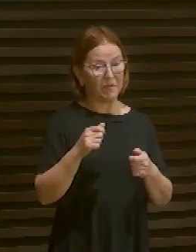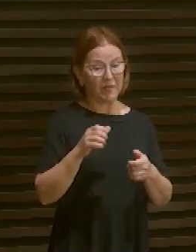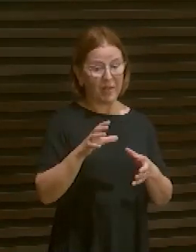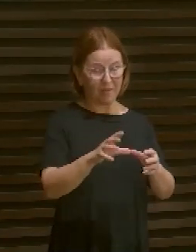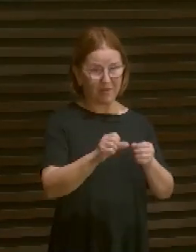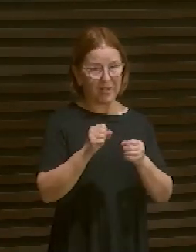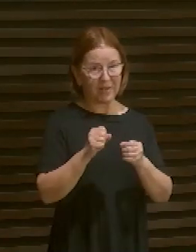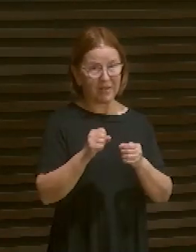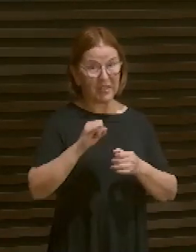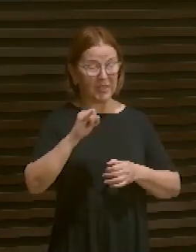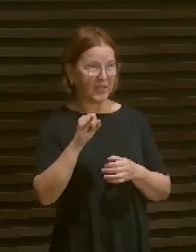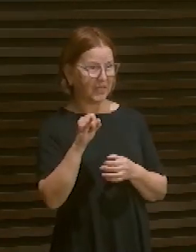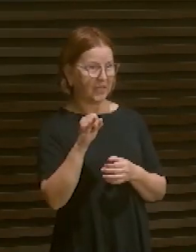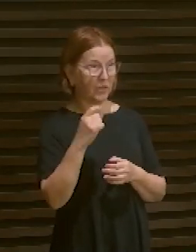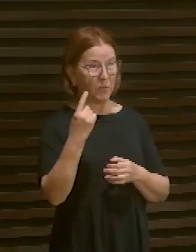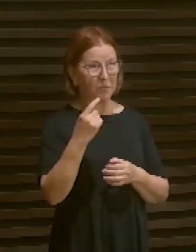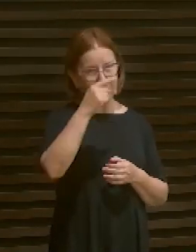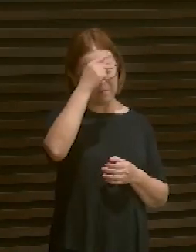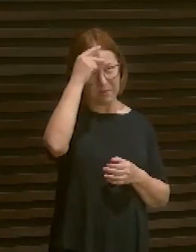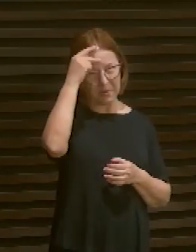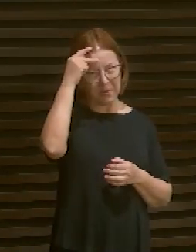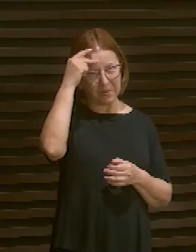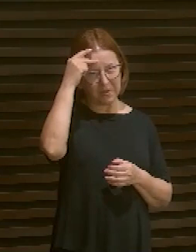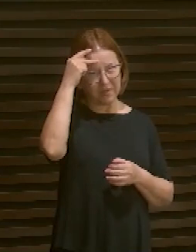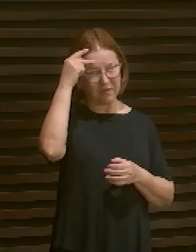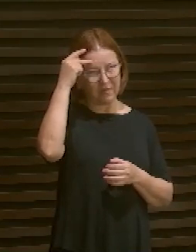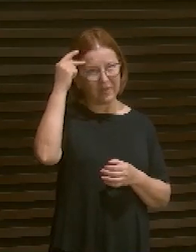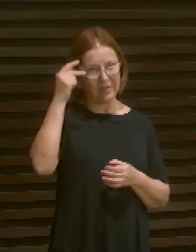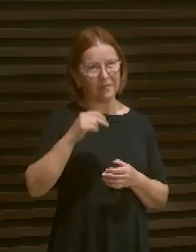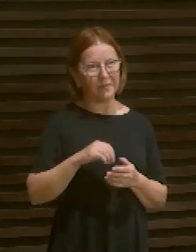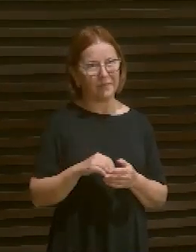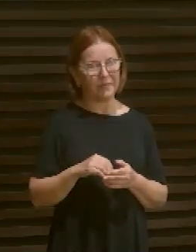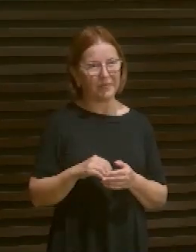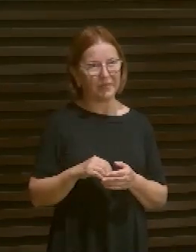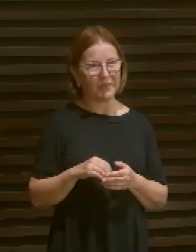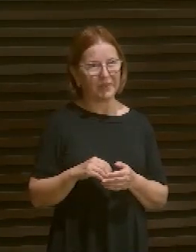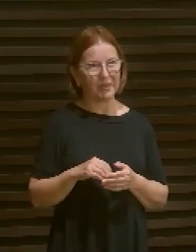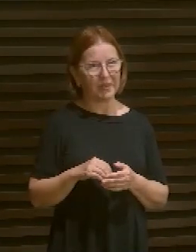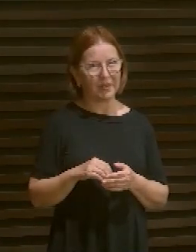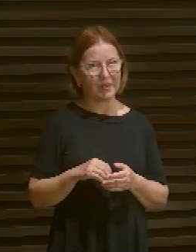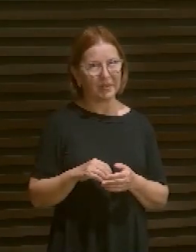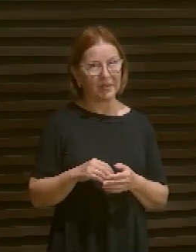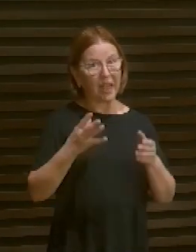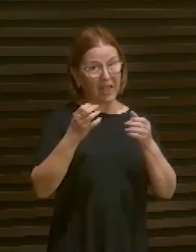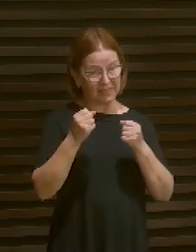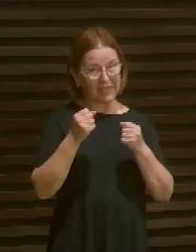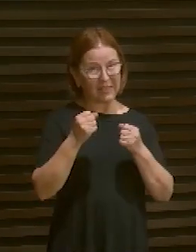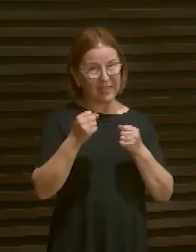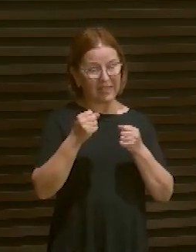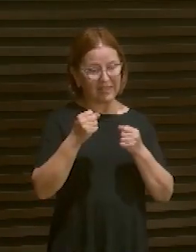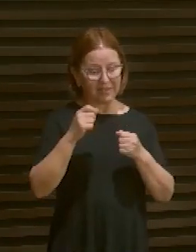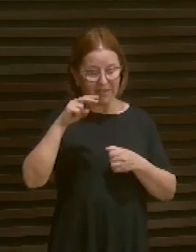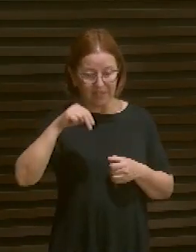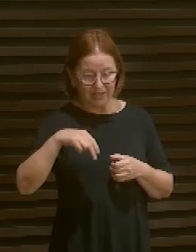pessoa pequena e leve concordasse em ser abaixada por meio de uma corda.